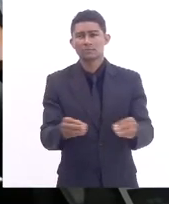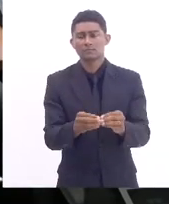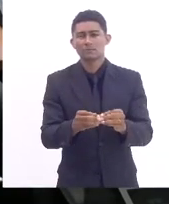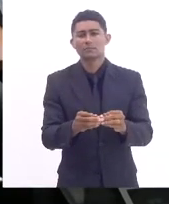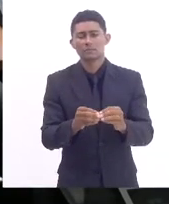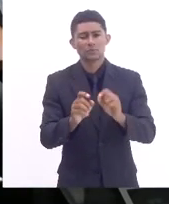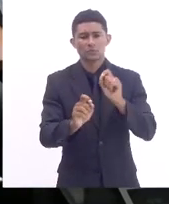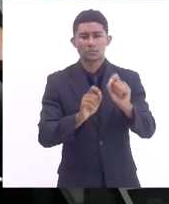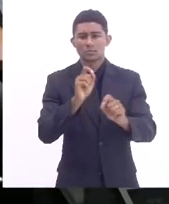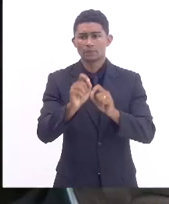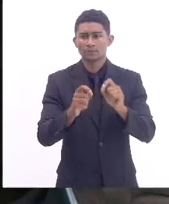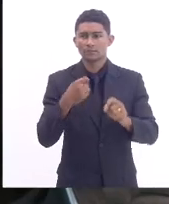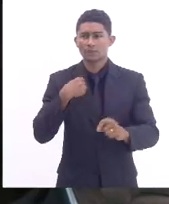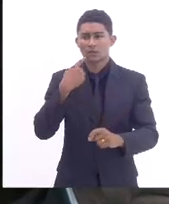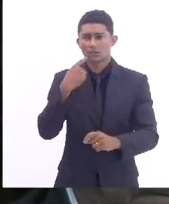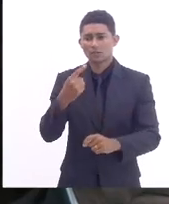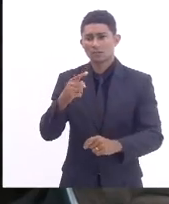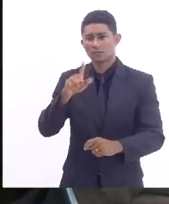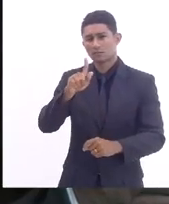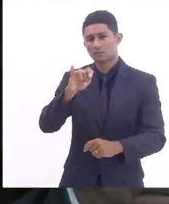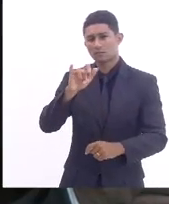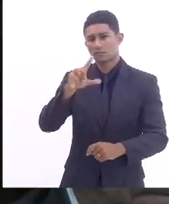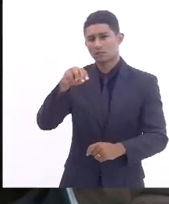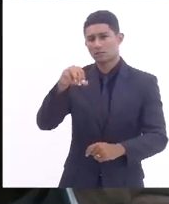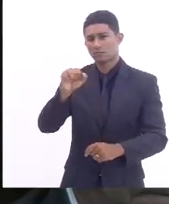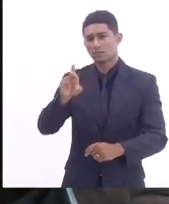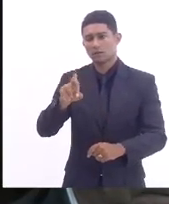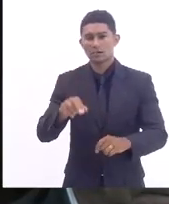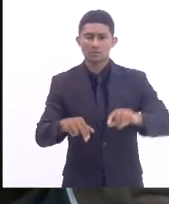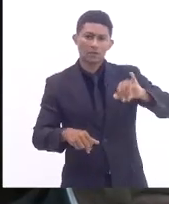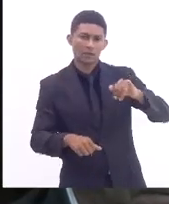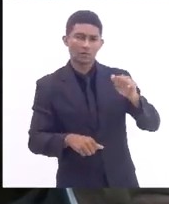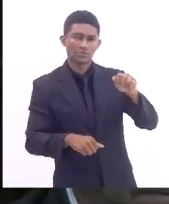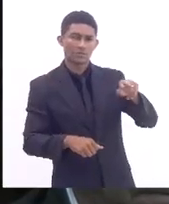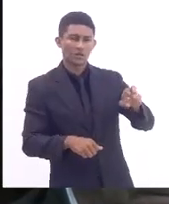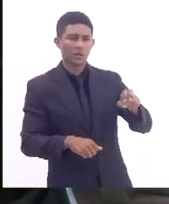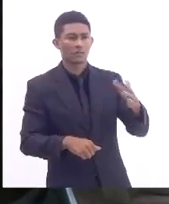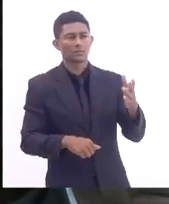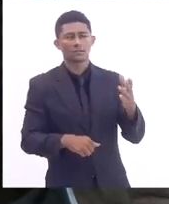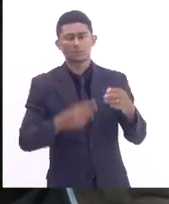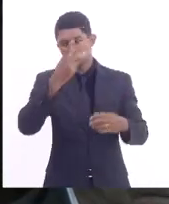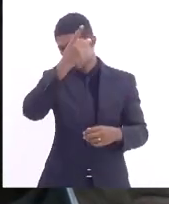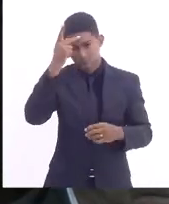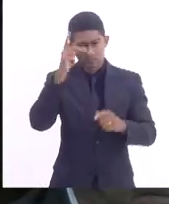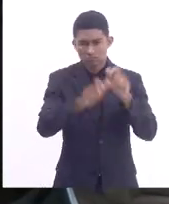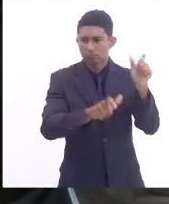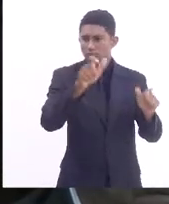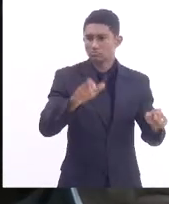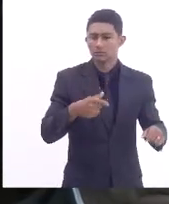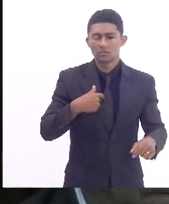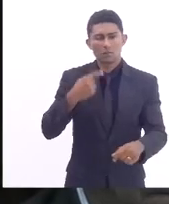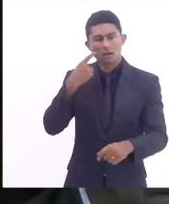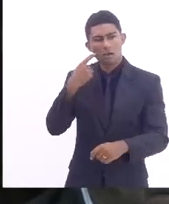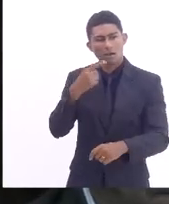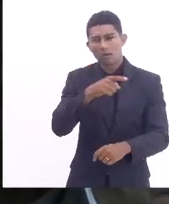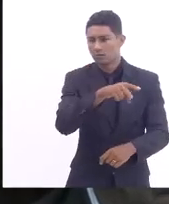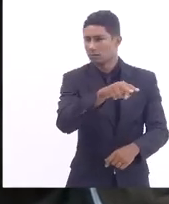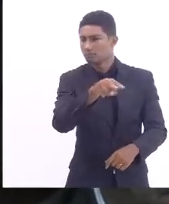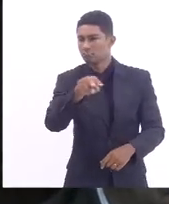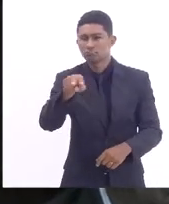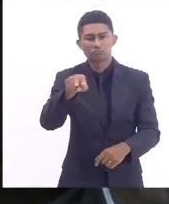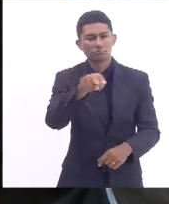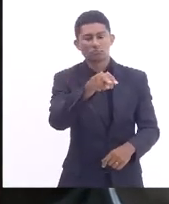um salve eu olho para o Gilmar eu olho para Jane eu olho para diversas pessoas que estão aqui e eu não